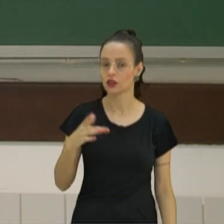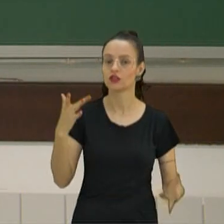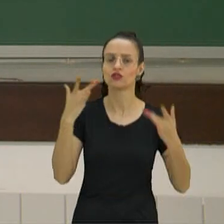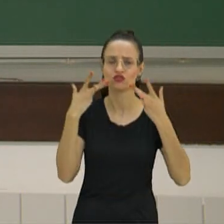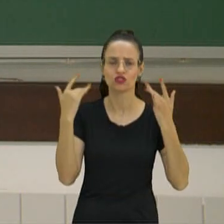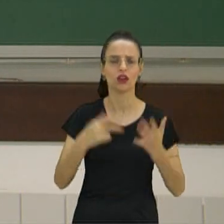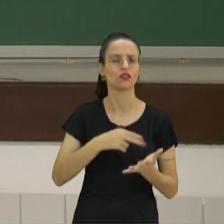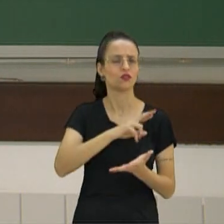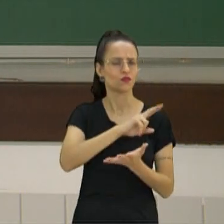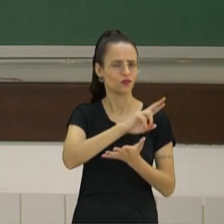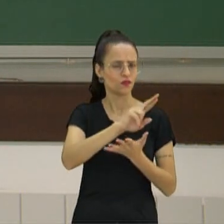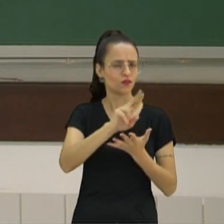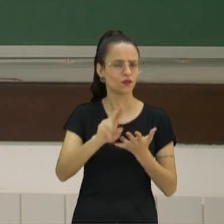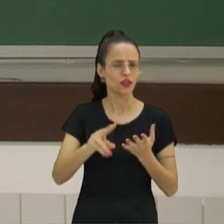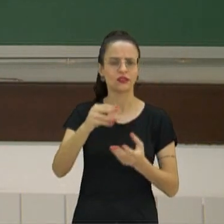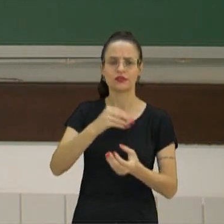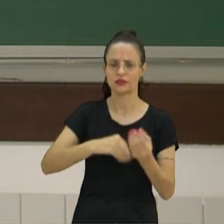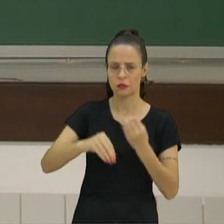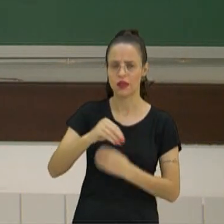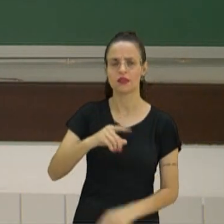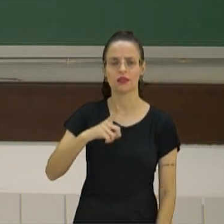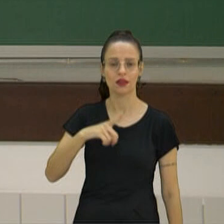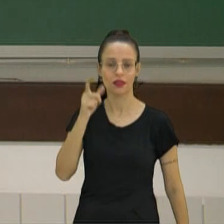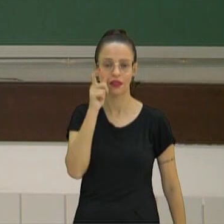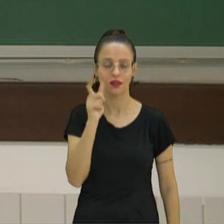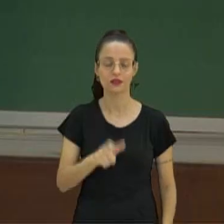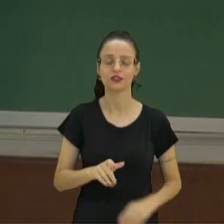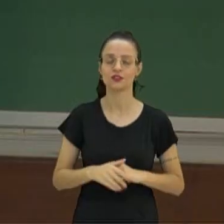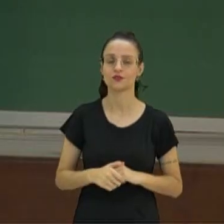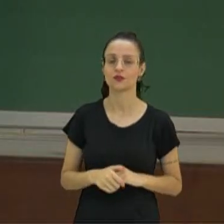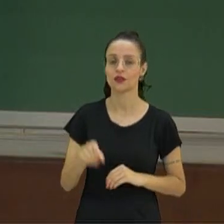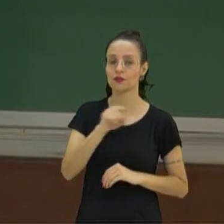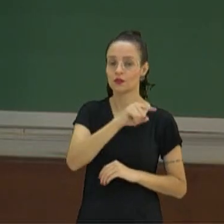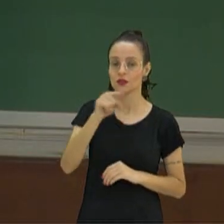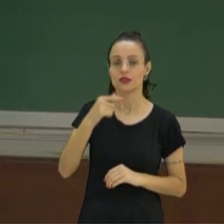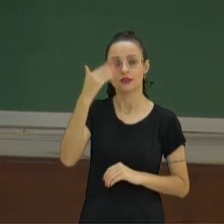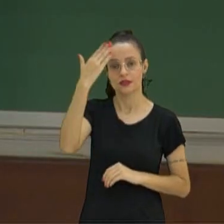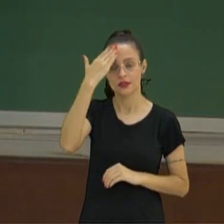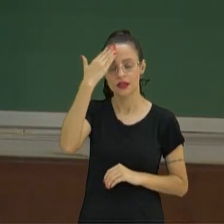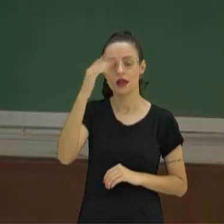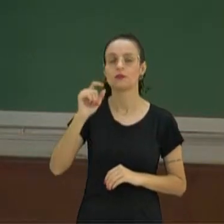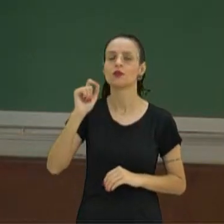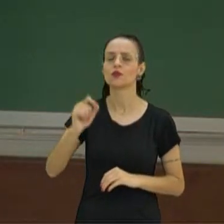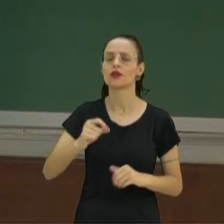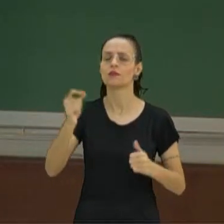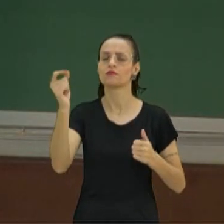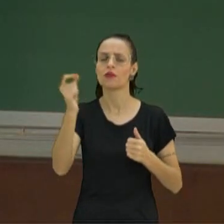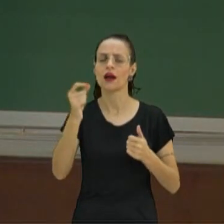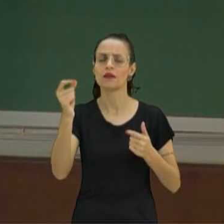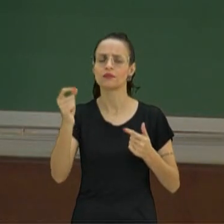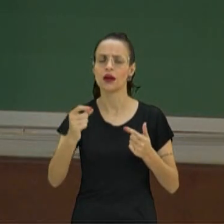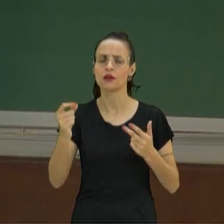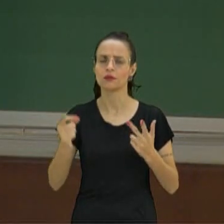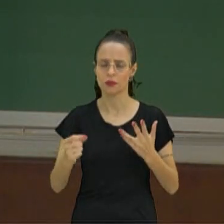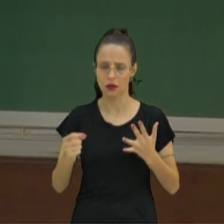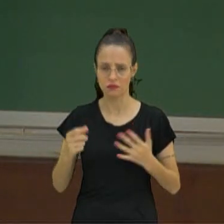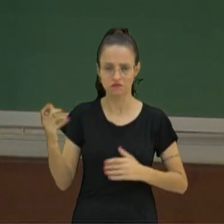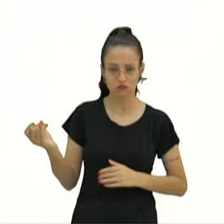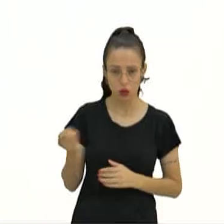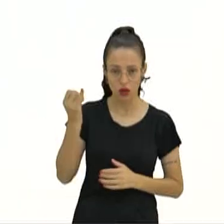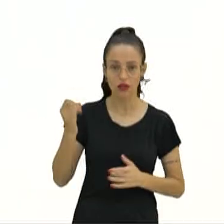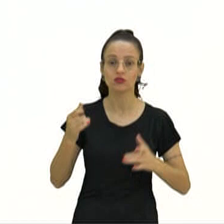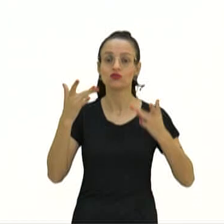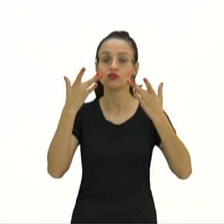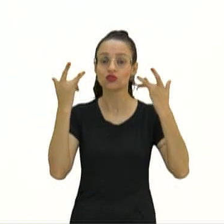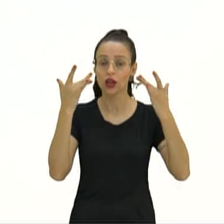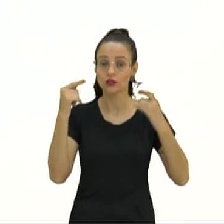tem vários elementos envolvidos então. Você sabe quais são os elementos importantes para o teatro?